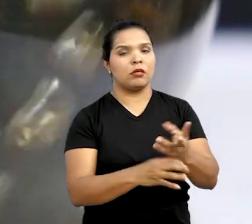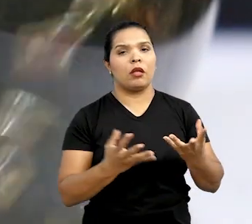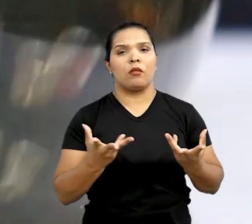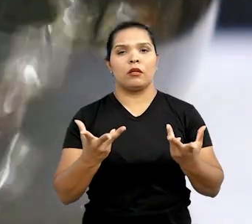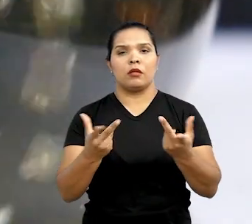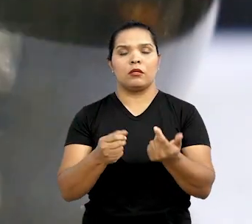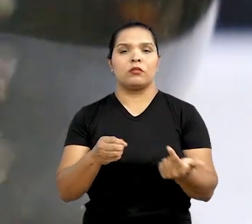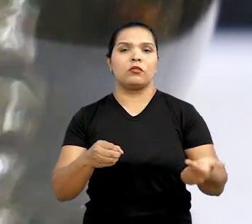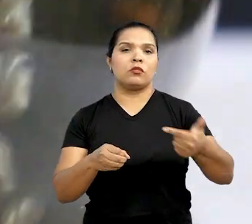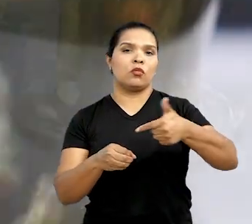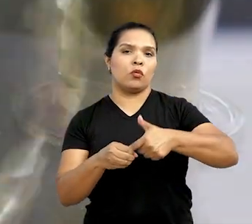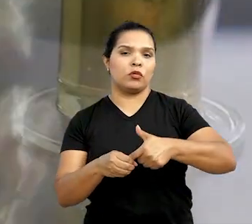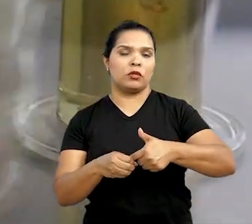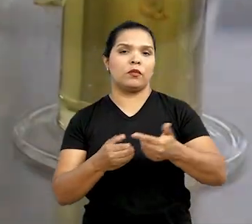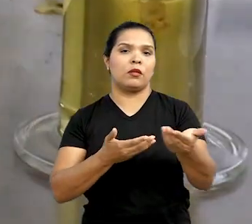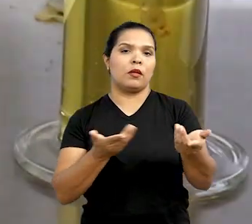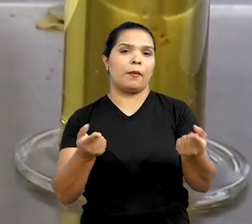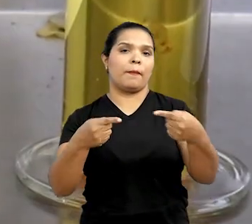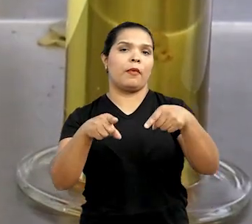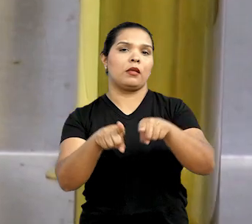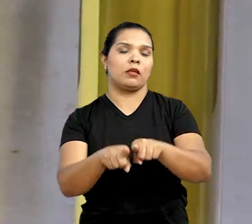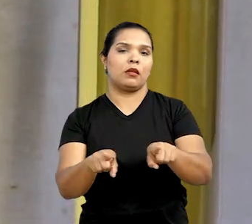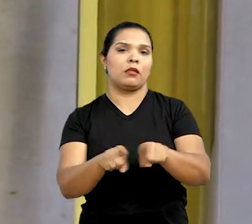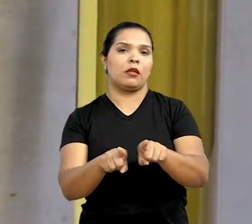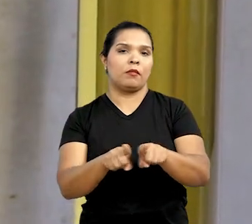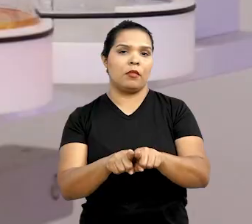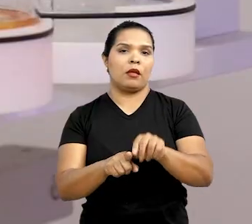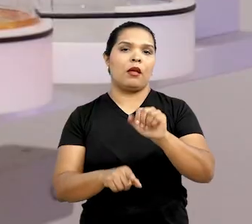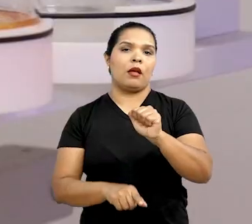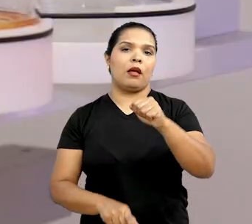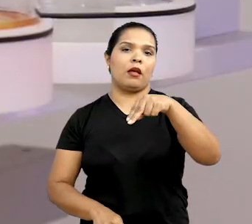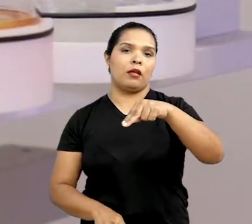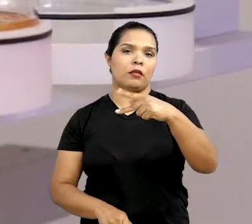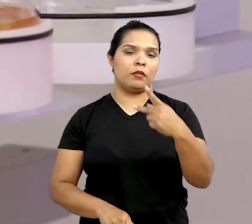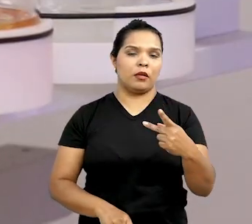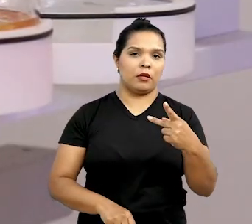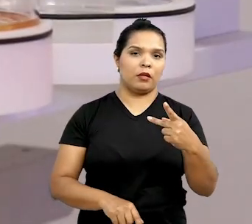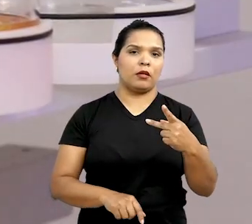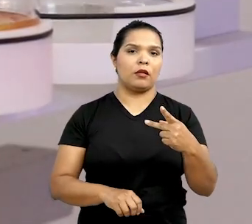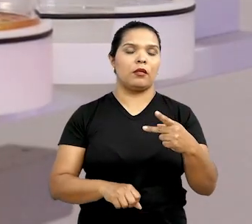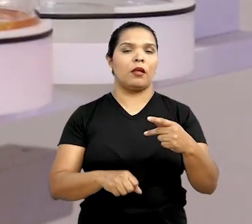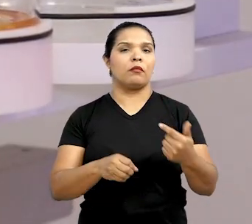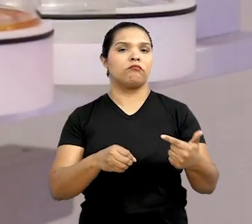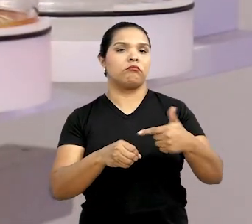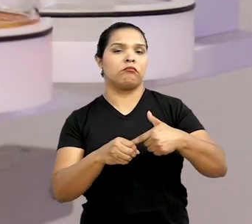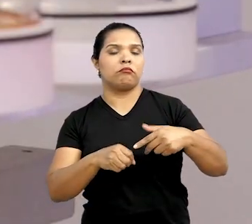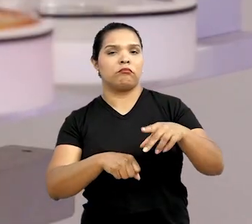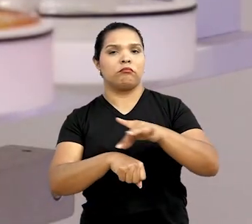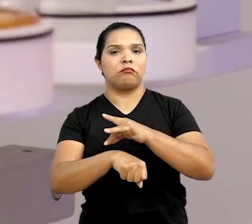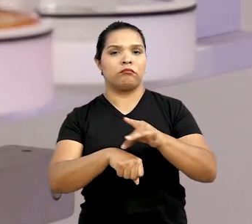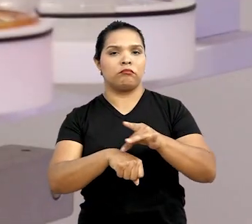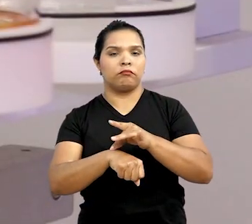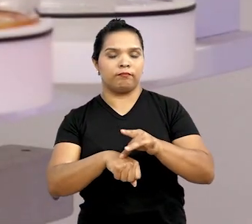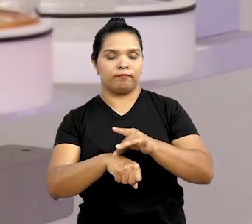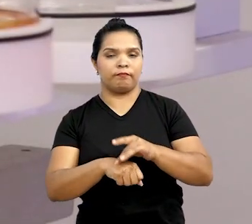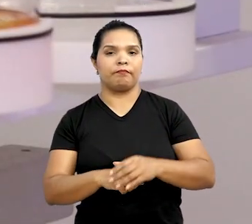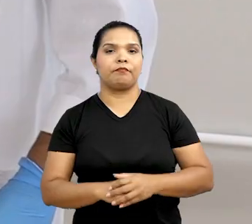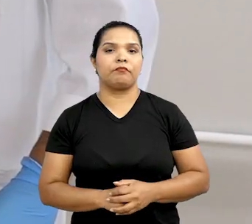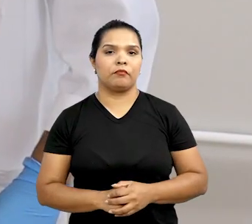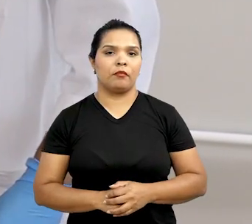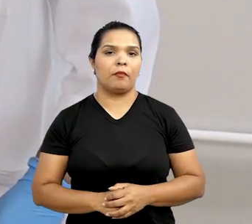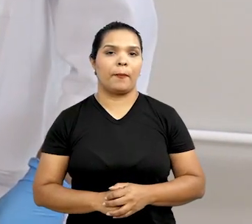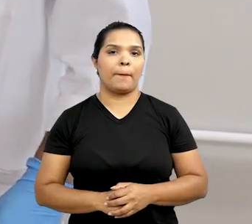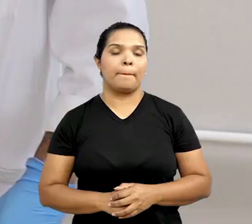da qualidade dos combustíveis em parceria com a Agência Nacional de Petróleo, Gás Natural e Biocombustíveis,